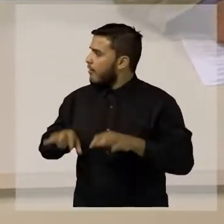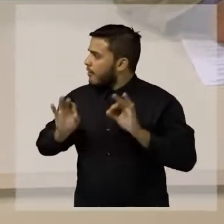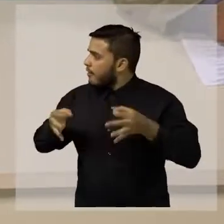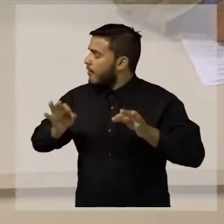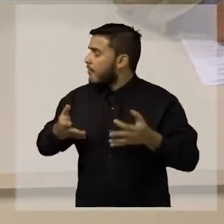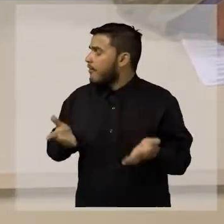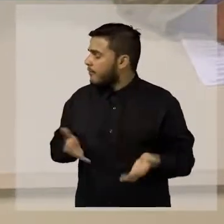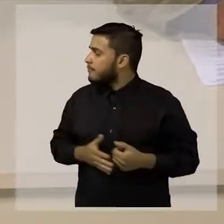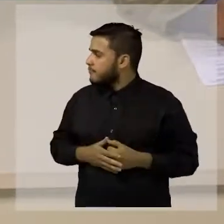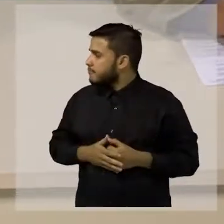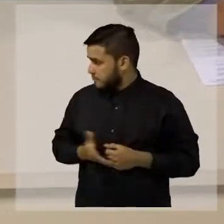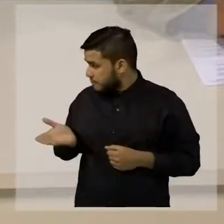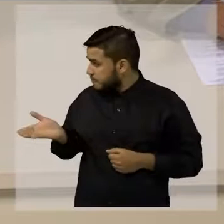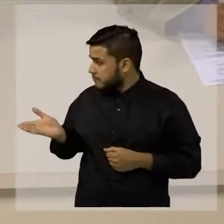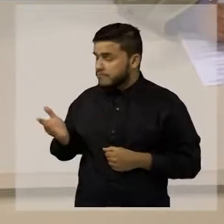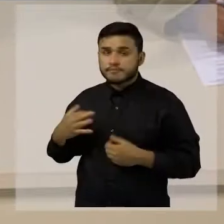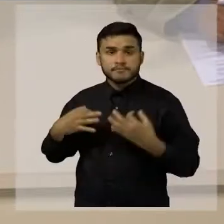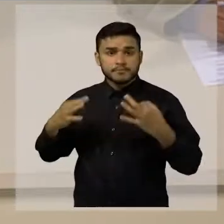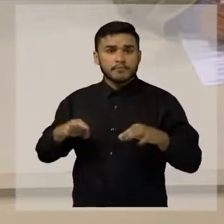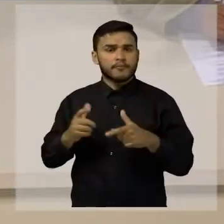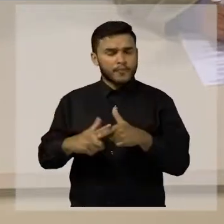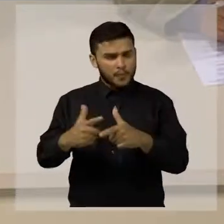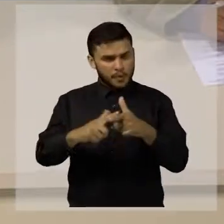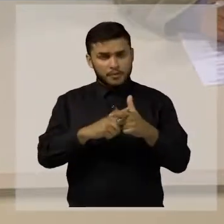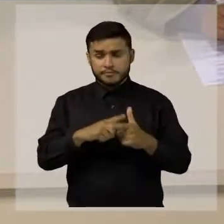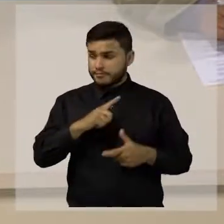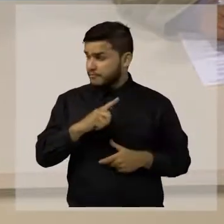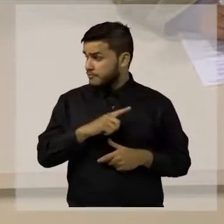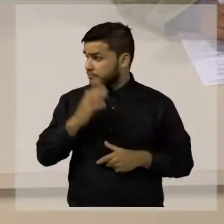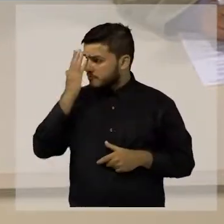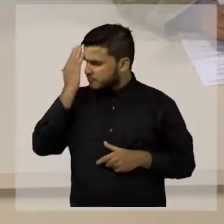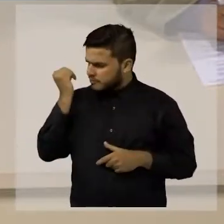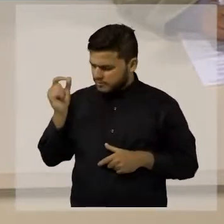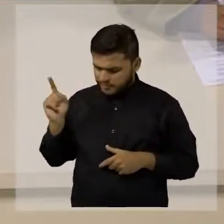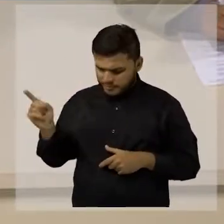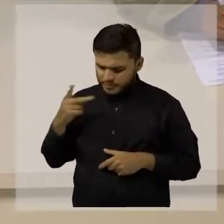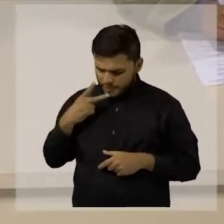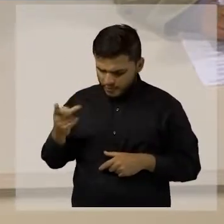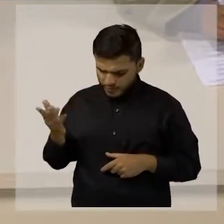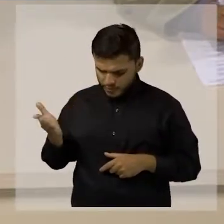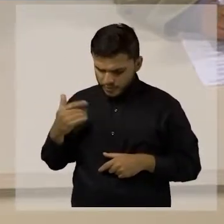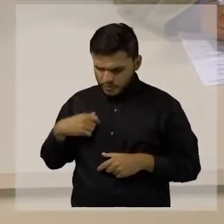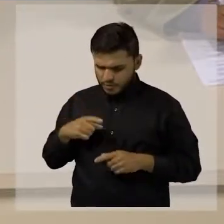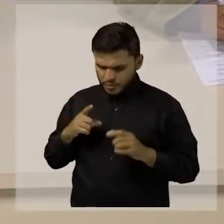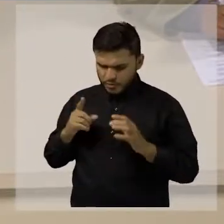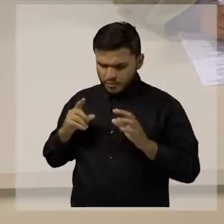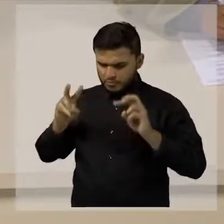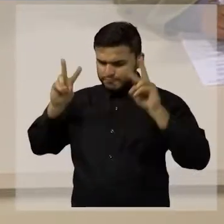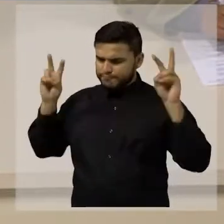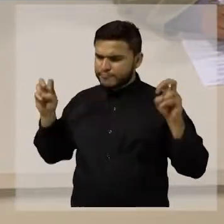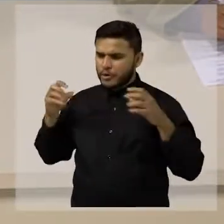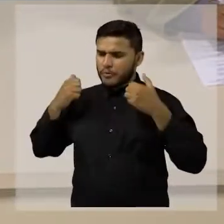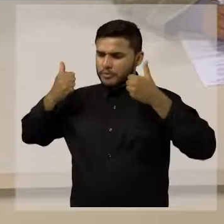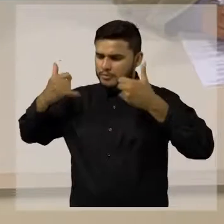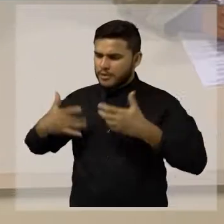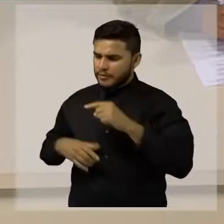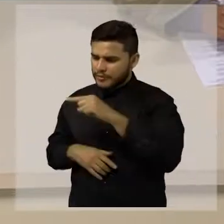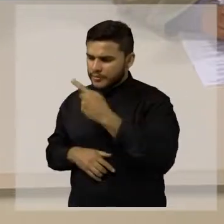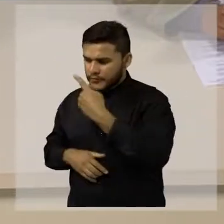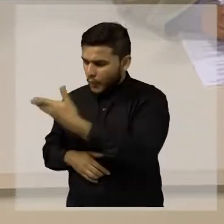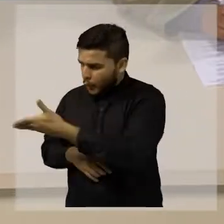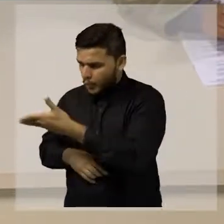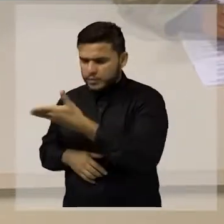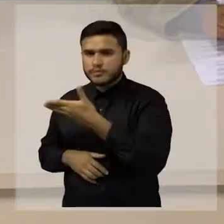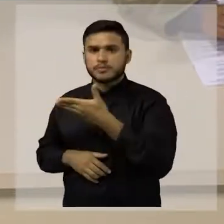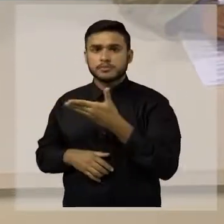inevitável, né, Paulo? E isso cria um problema muito sério. Aquilo que você falou quando eu fiz o questionamento. Puxa vida, as